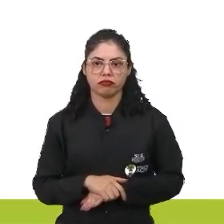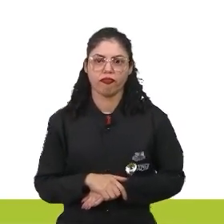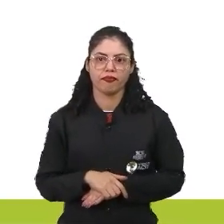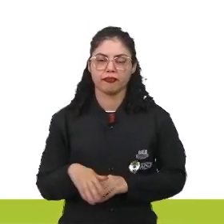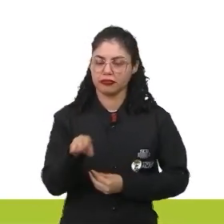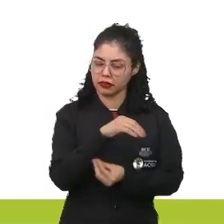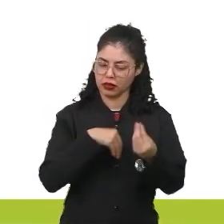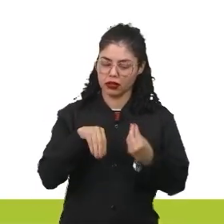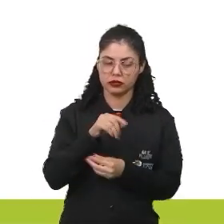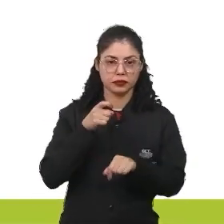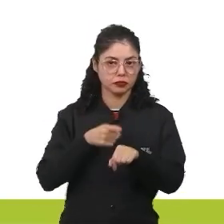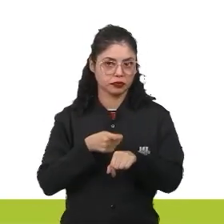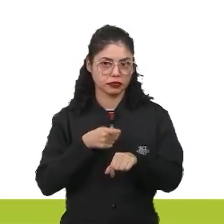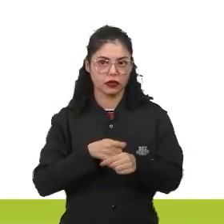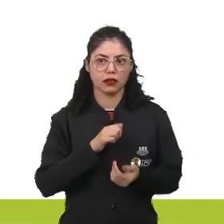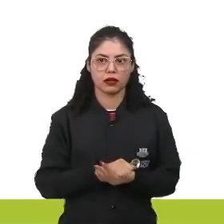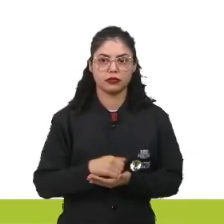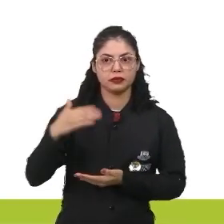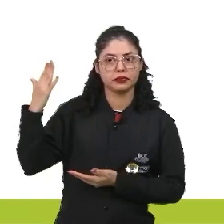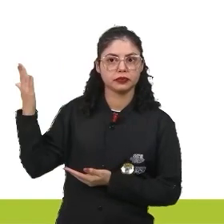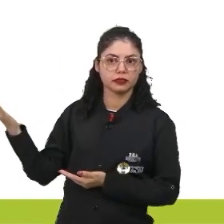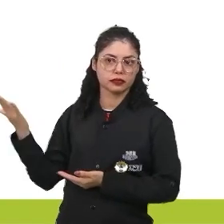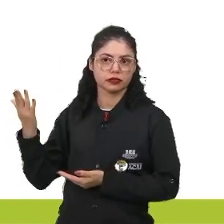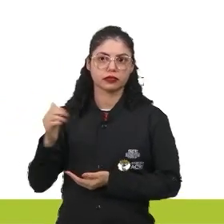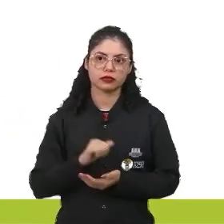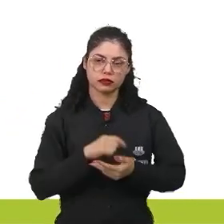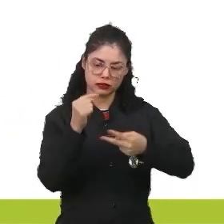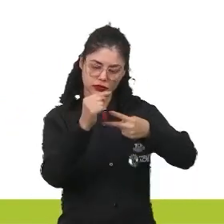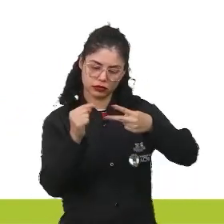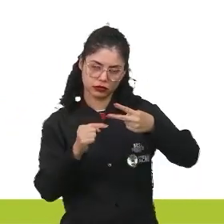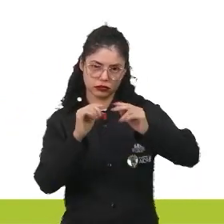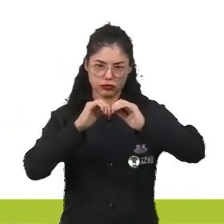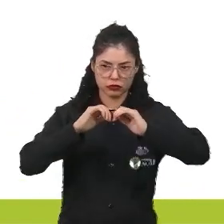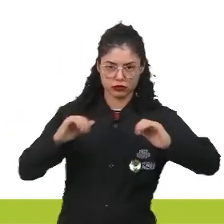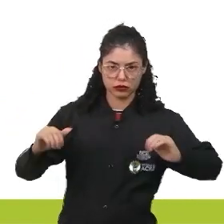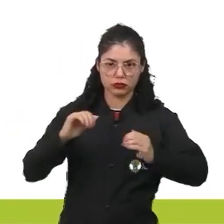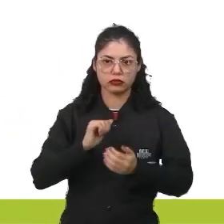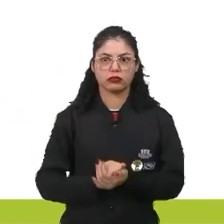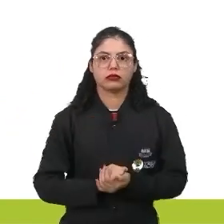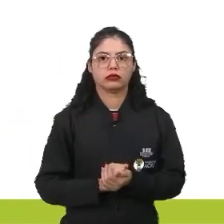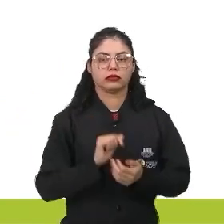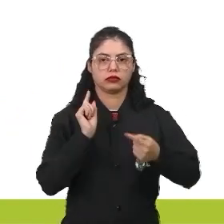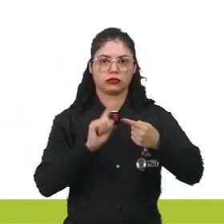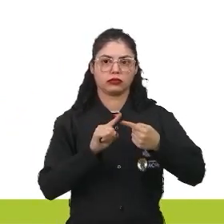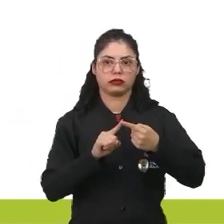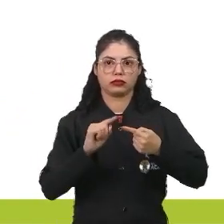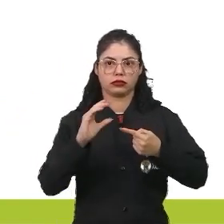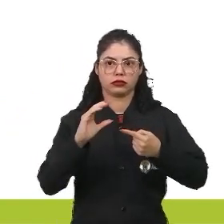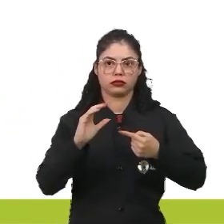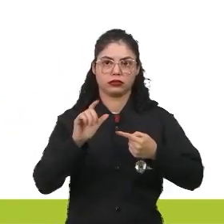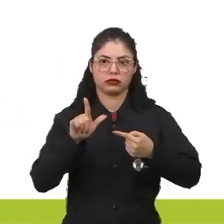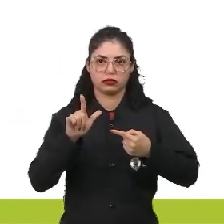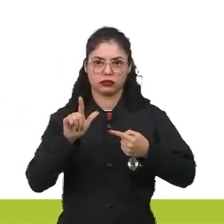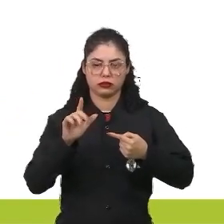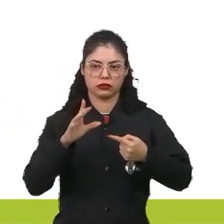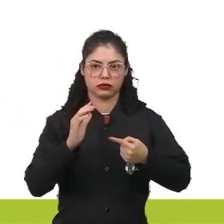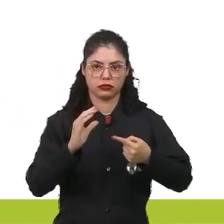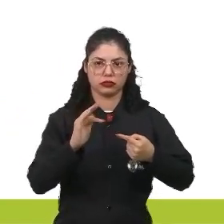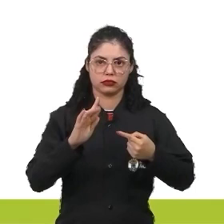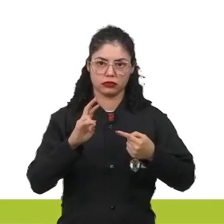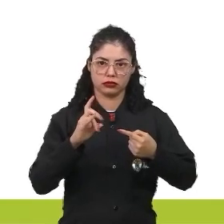Misturas entre sólidos. Coloquei aqui para vocês 2 tipos de separação. Um primeiro método é um método